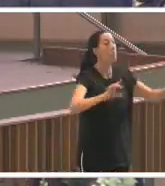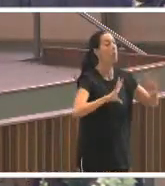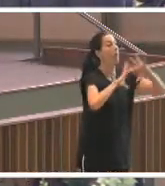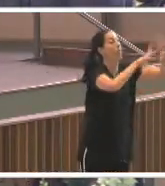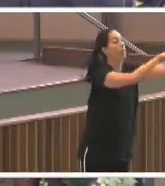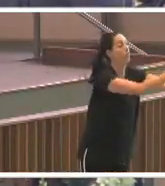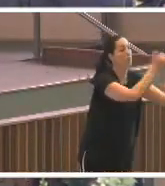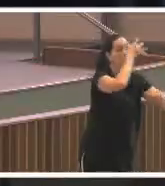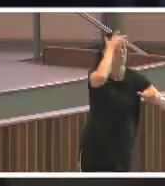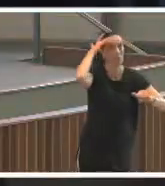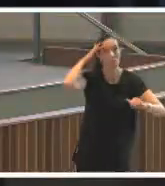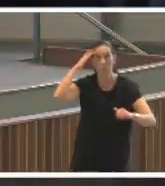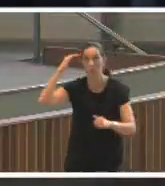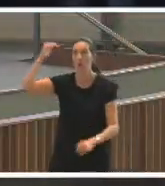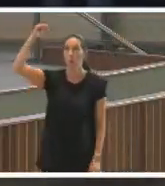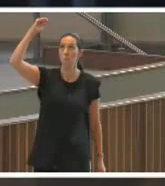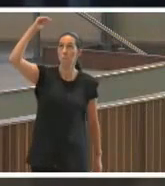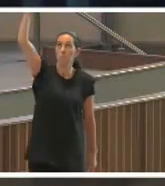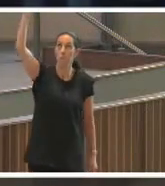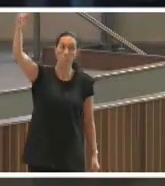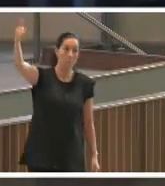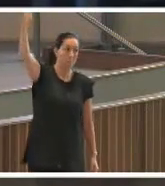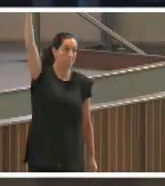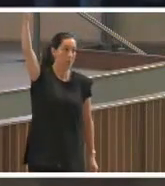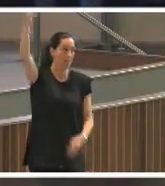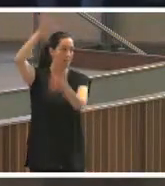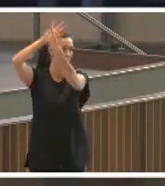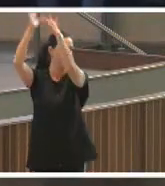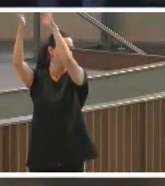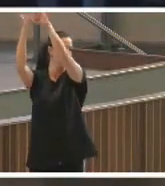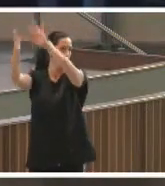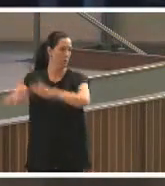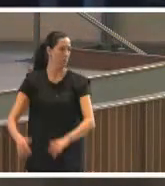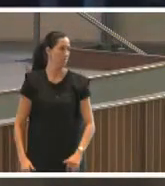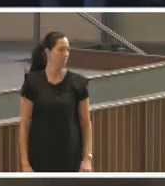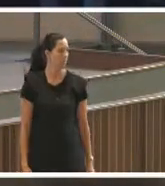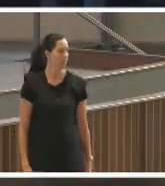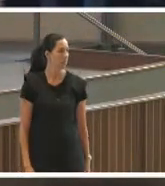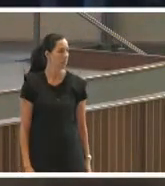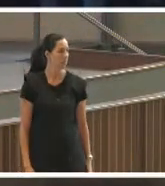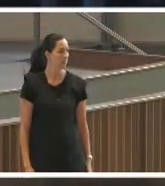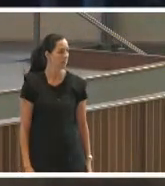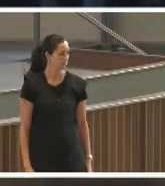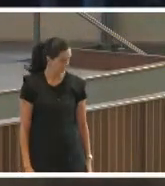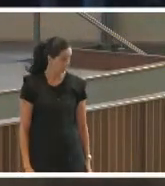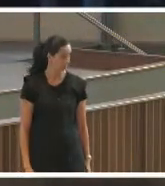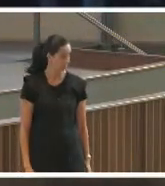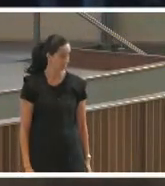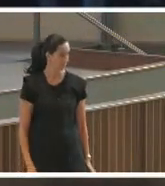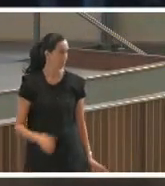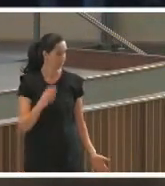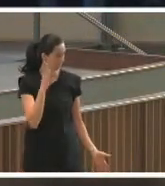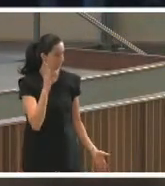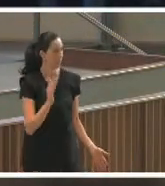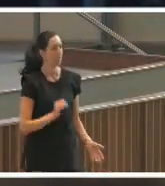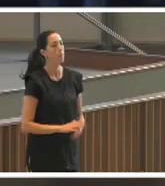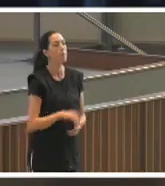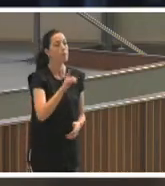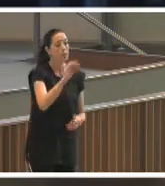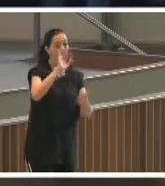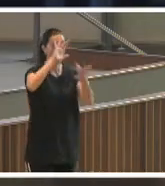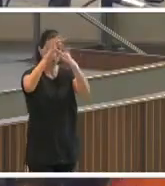para subjugar, não é para dar ordens, não é para dar carteirada. Você sabe o nome de carteirada? Sabe o que significa, né? Vou